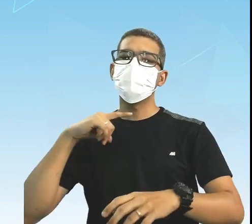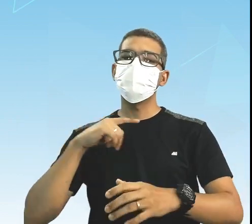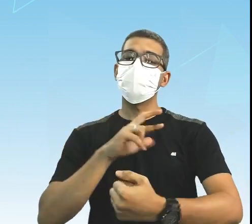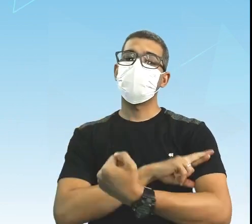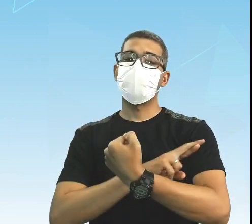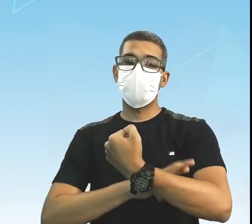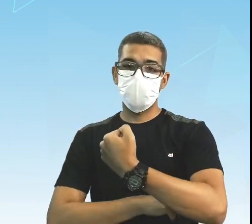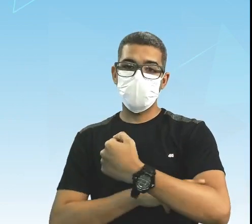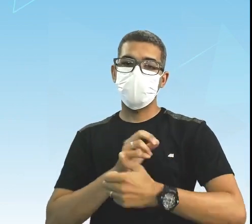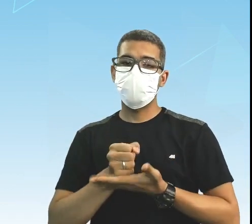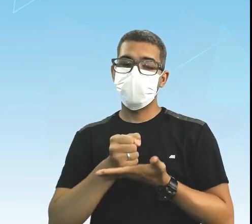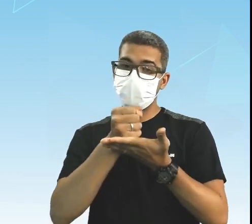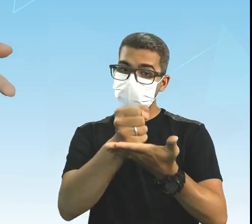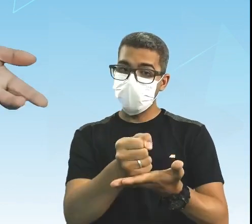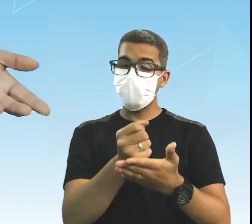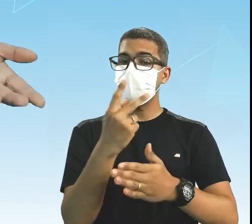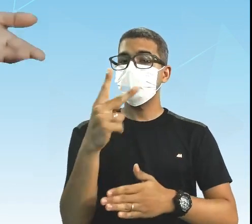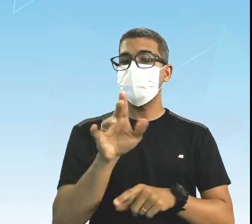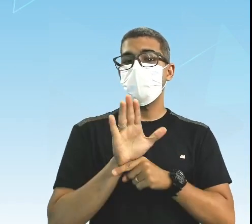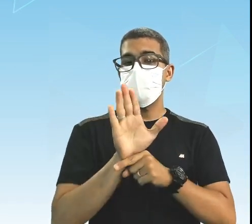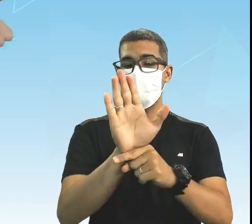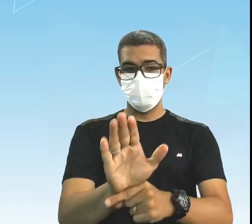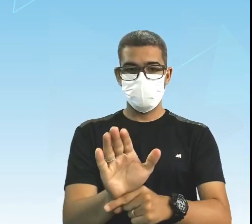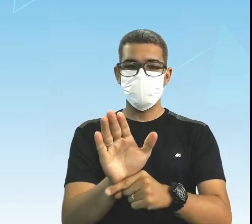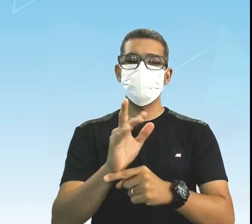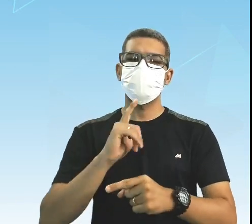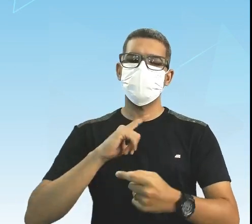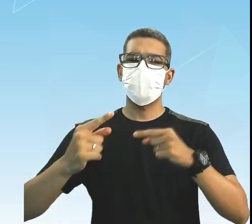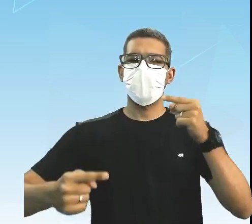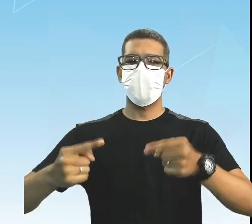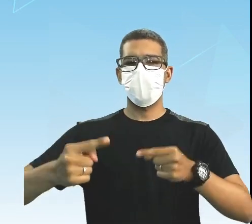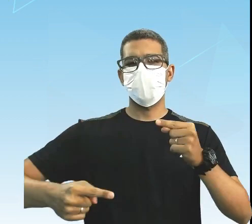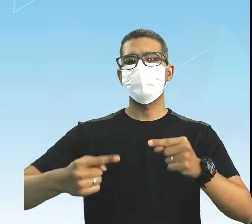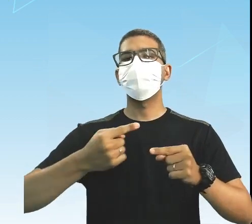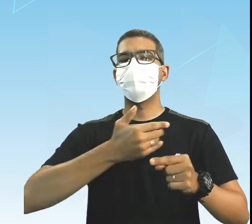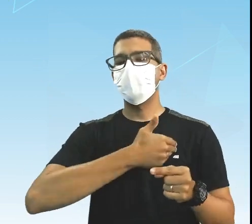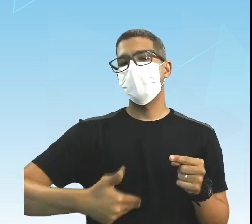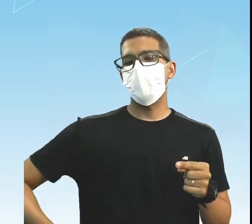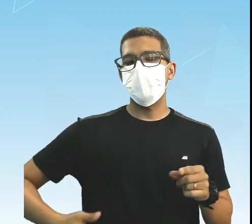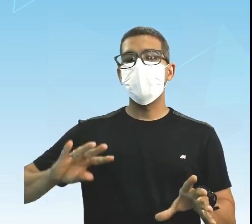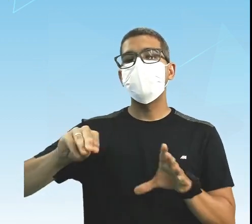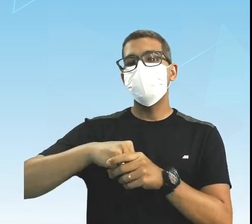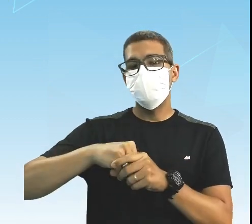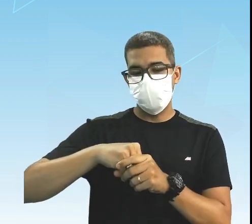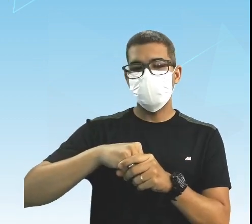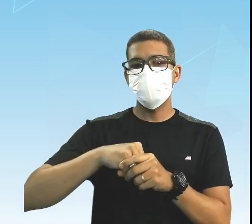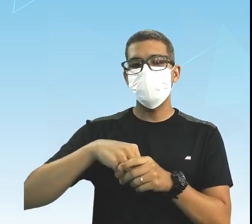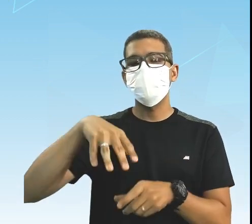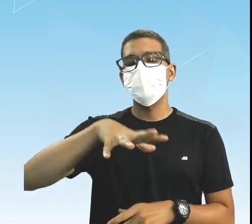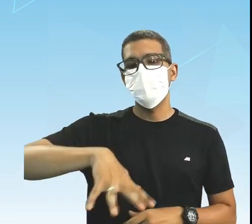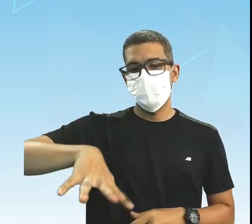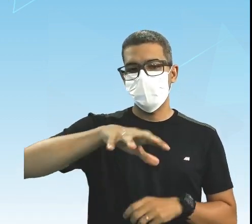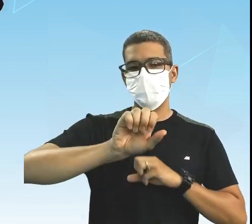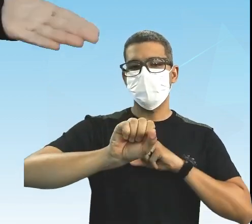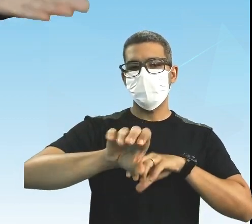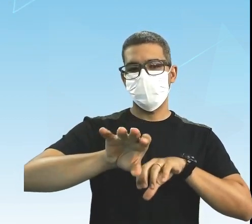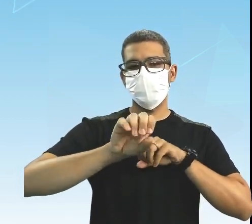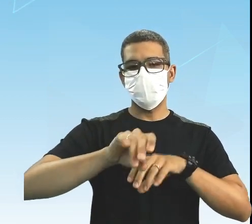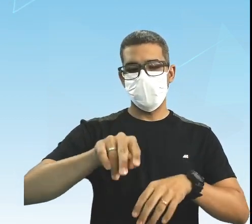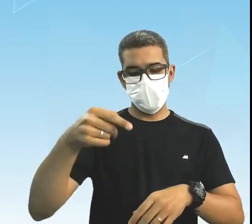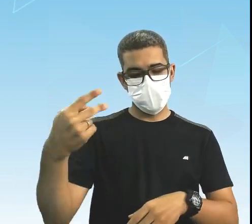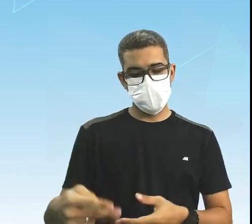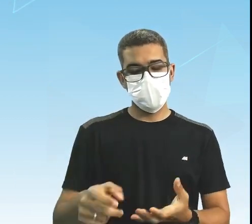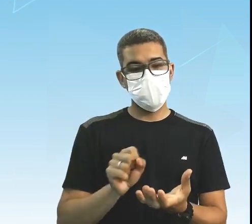reforço, apoio. Então, tudo isso são políticas públicas dentro da área na educação. E EducaPE